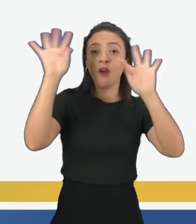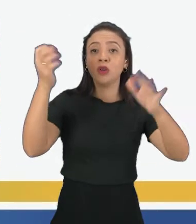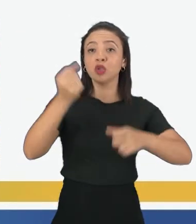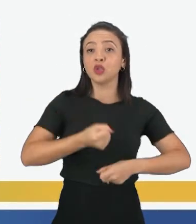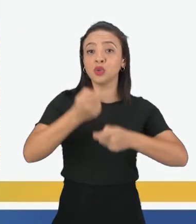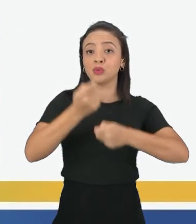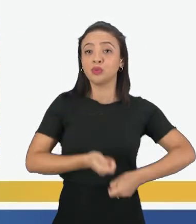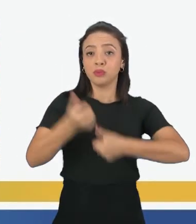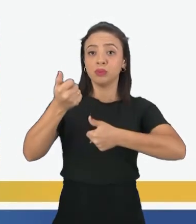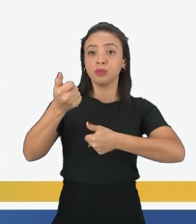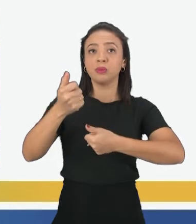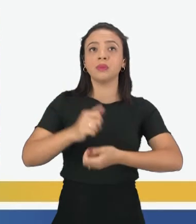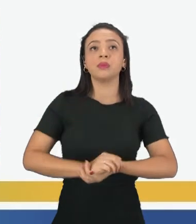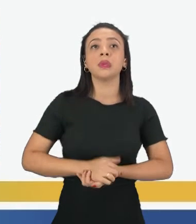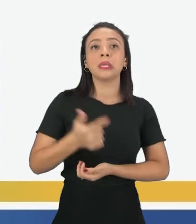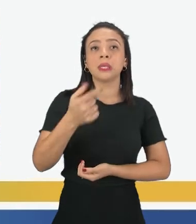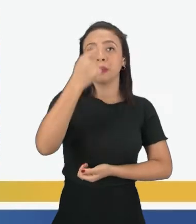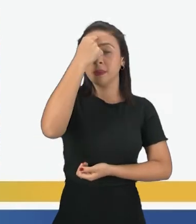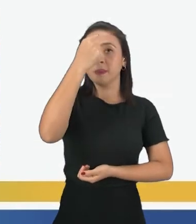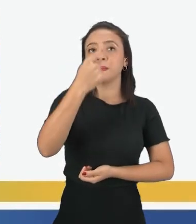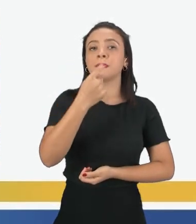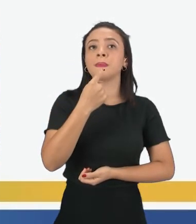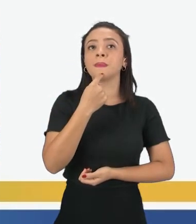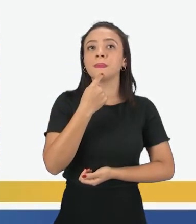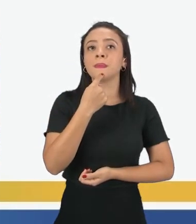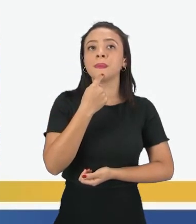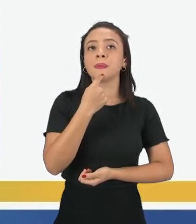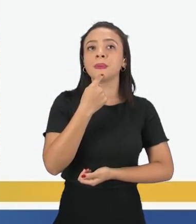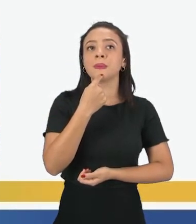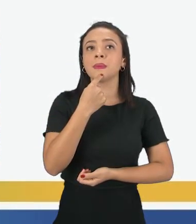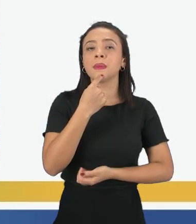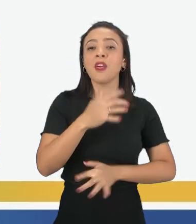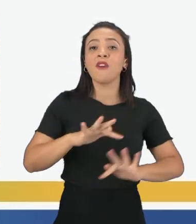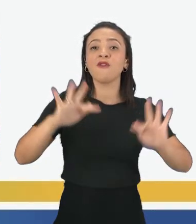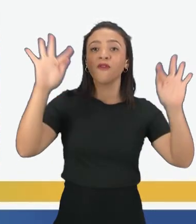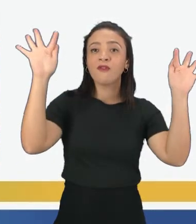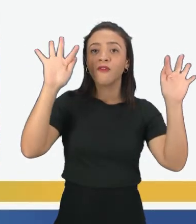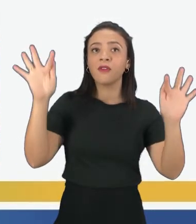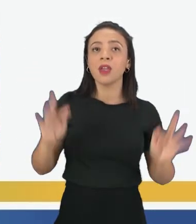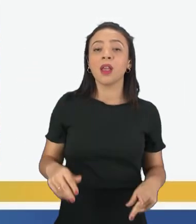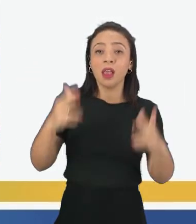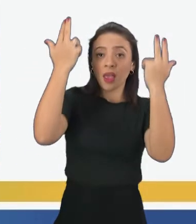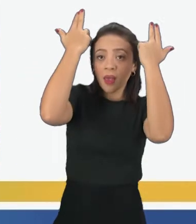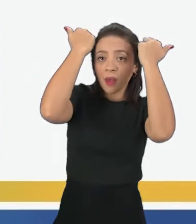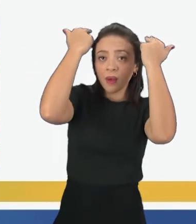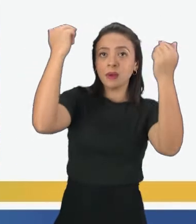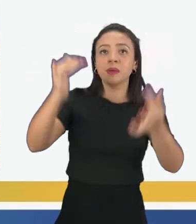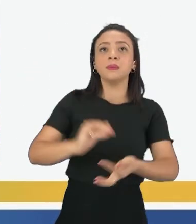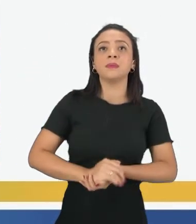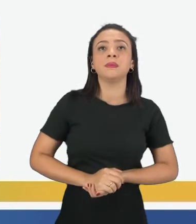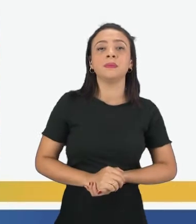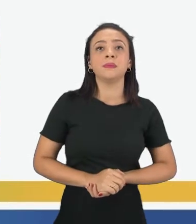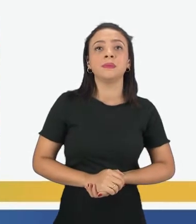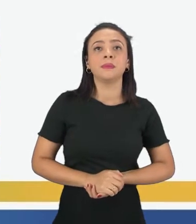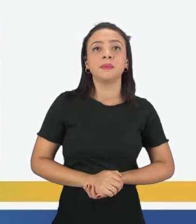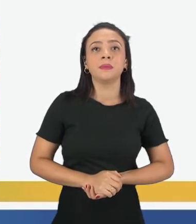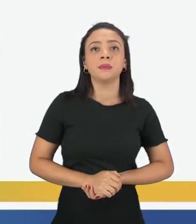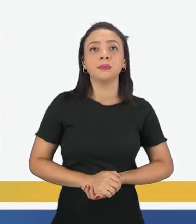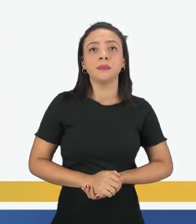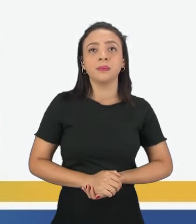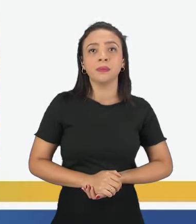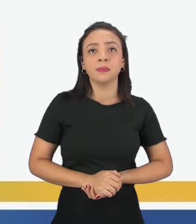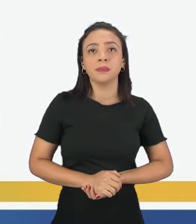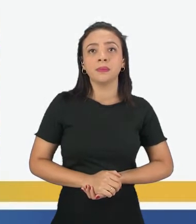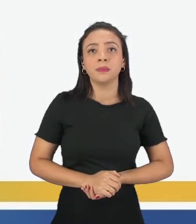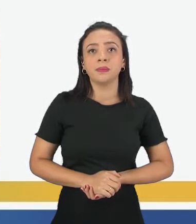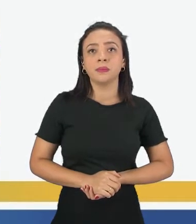Ano Novo. No segundo quadrinho, Happy Easter. Feliz Páscoa. No terceiro, Merry